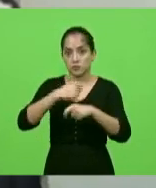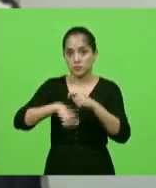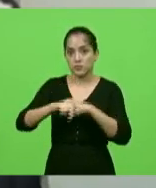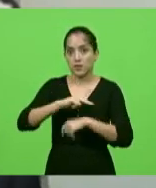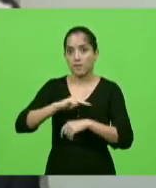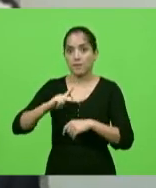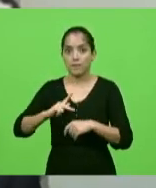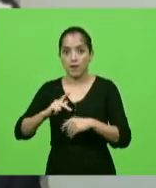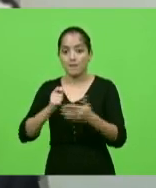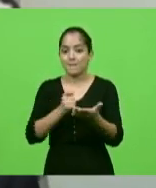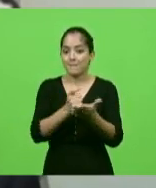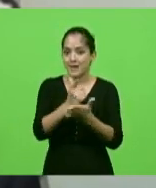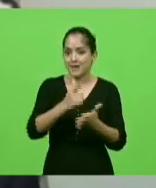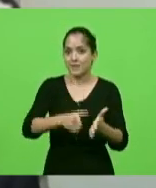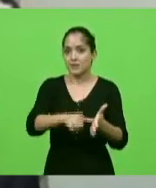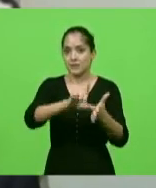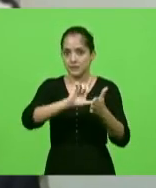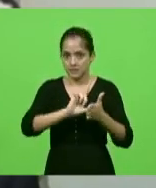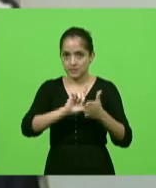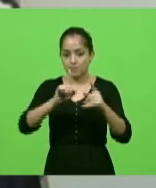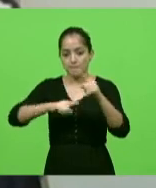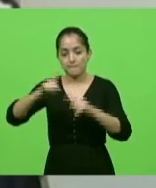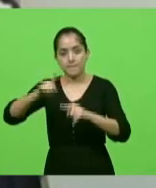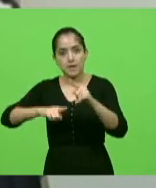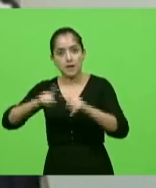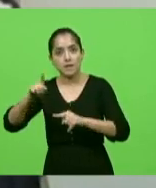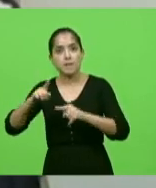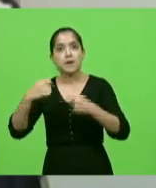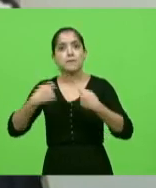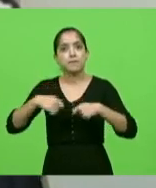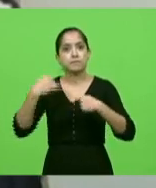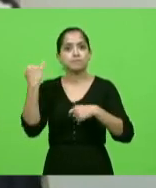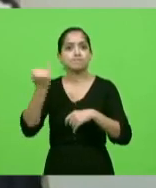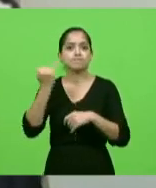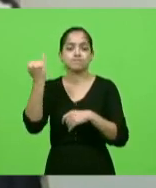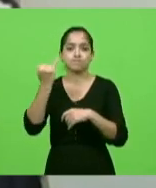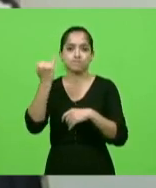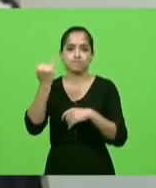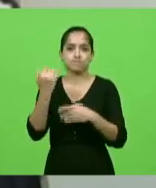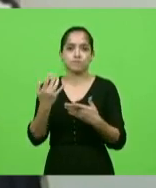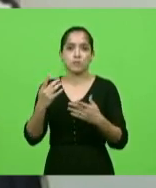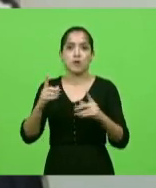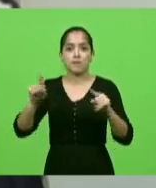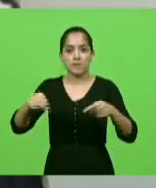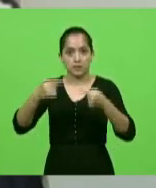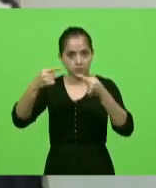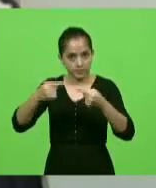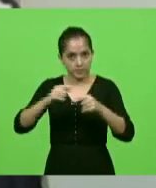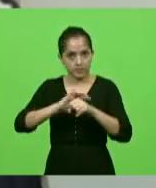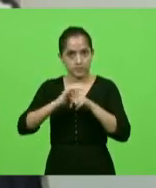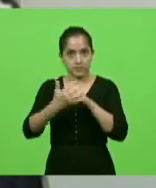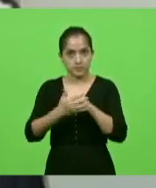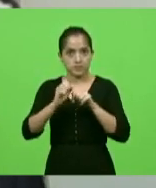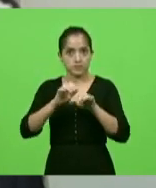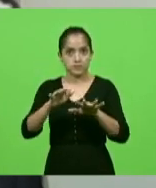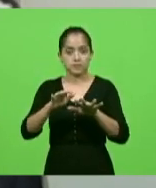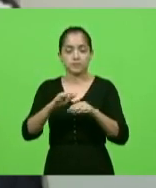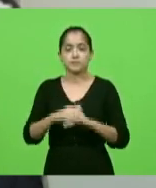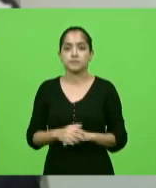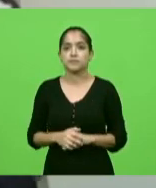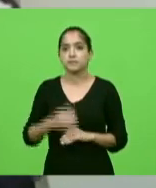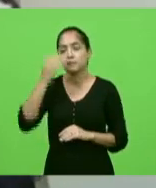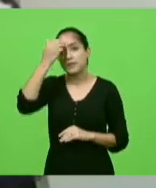pública realizasse pagamento antecipado de equipamentos necessários para o enfrentamento da poderia da